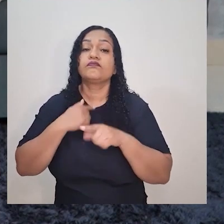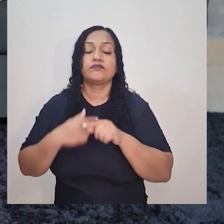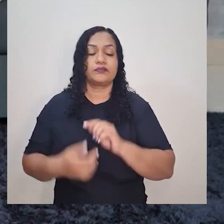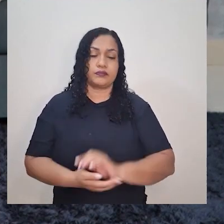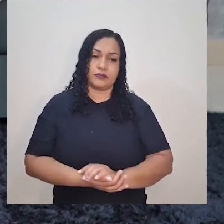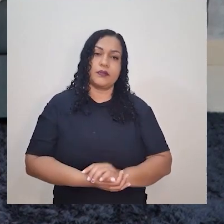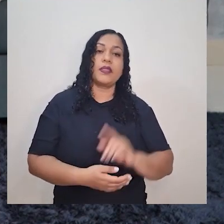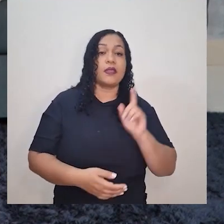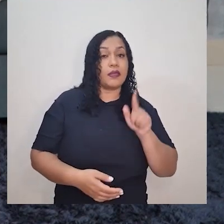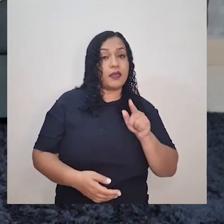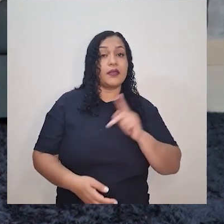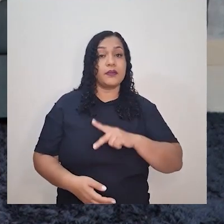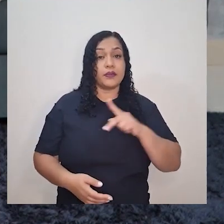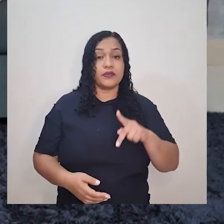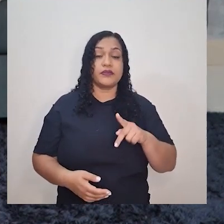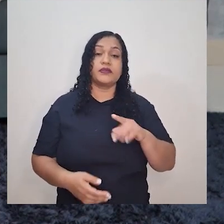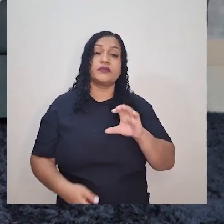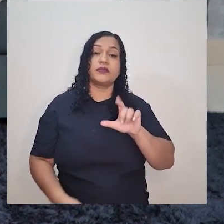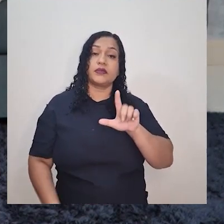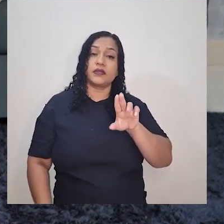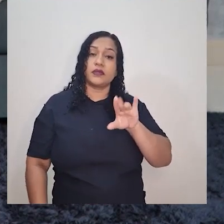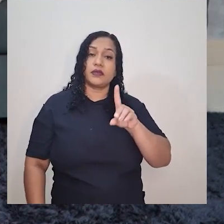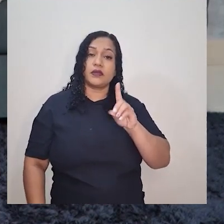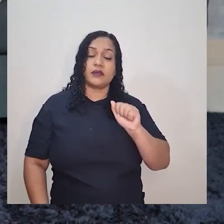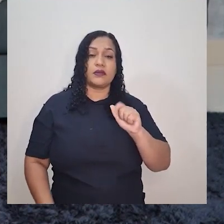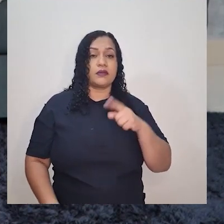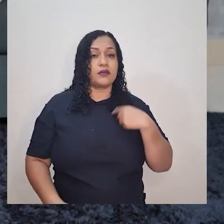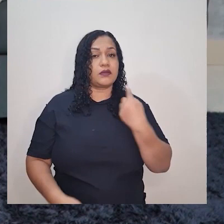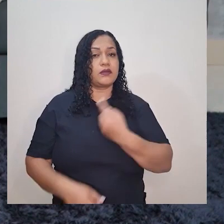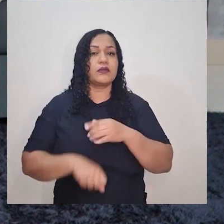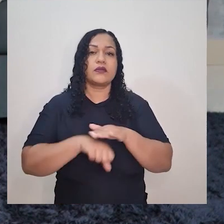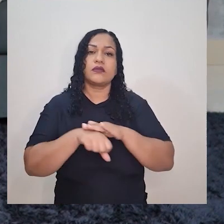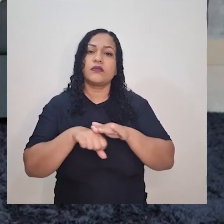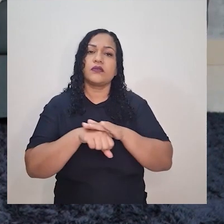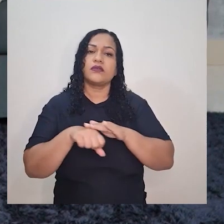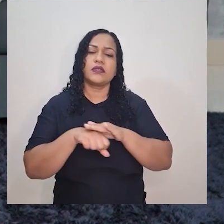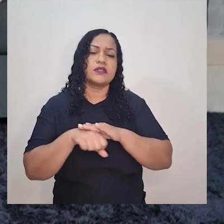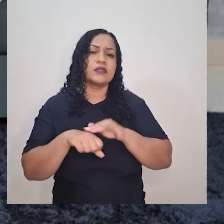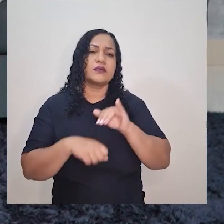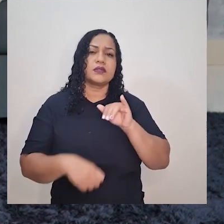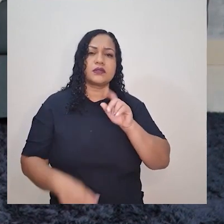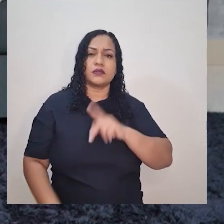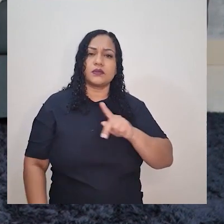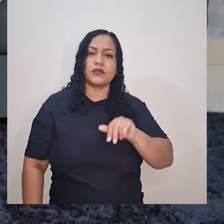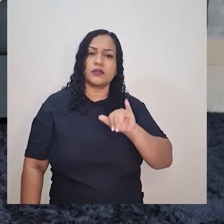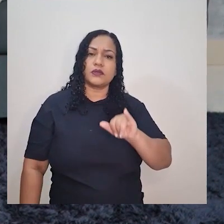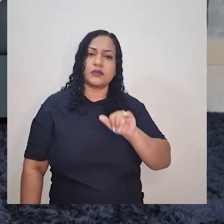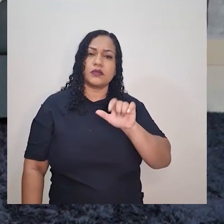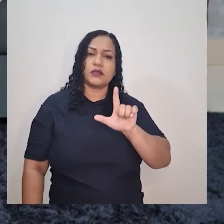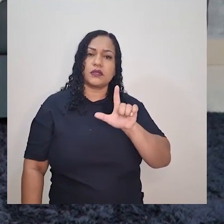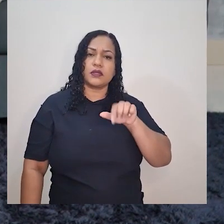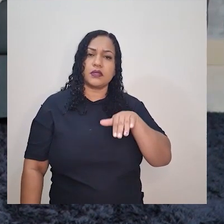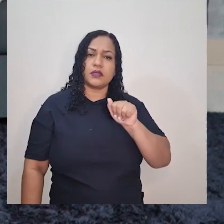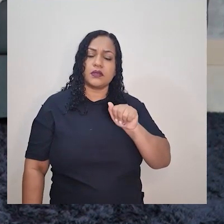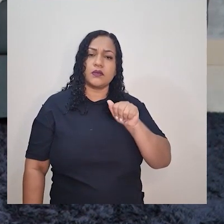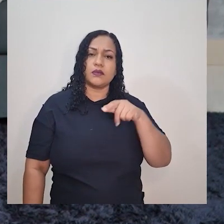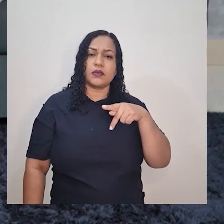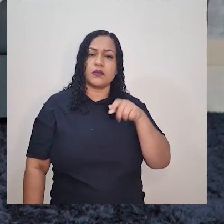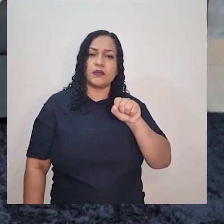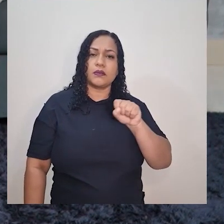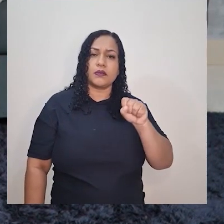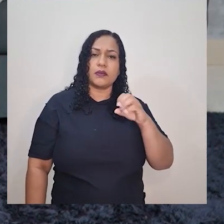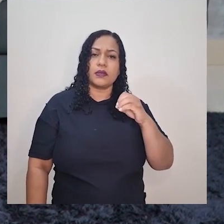professora Cláudia, que nós dialogamos bastante com a professora Ilma Passos Veiga, né? Quando ela